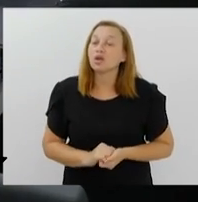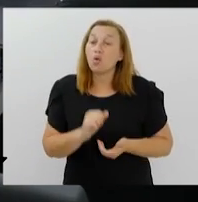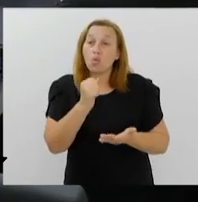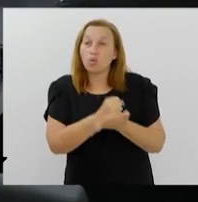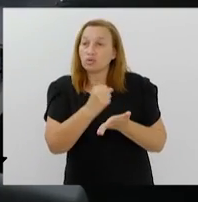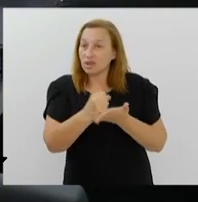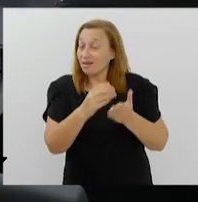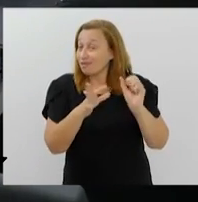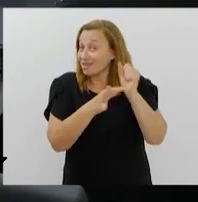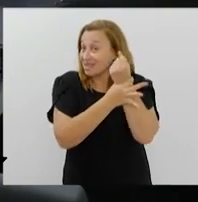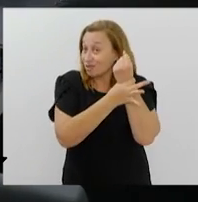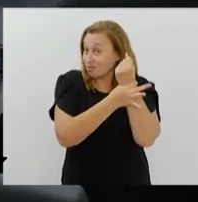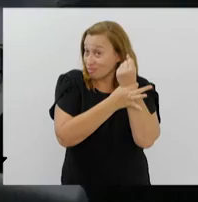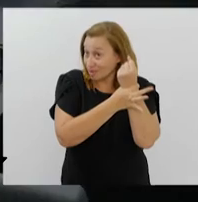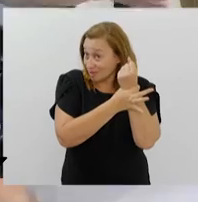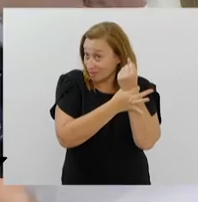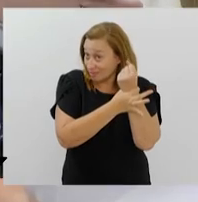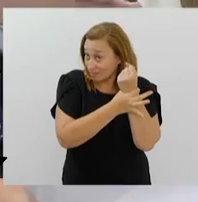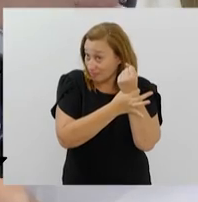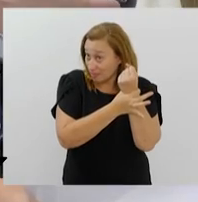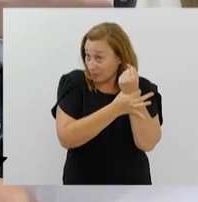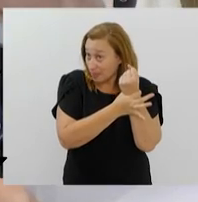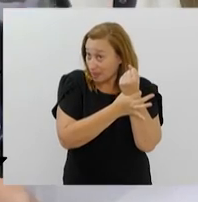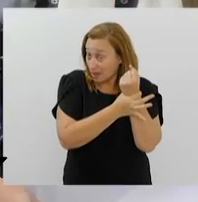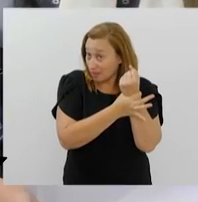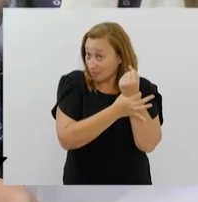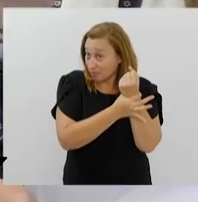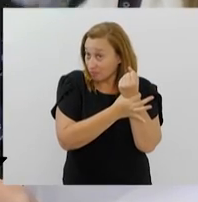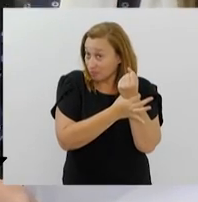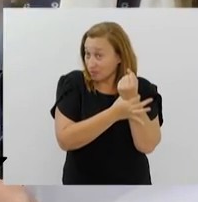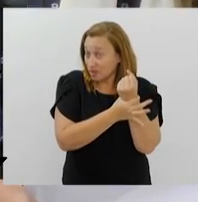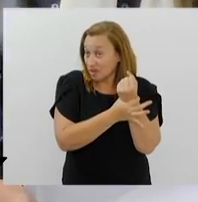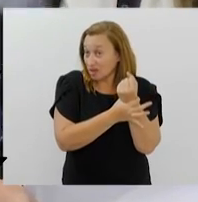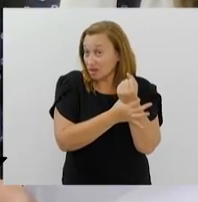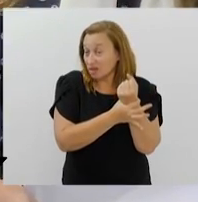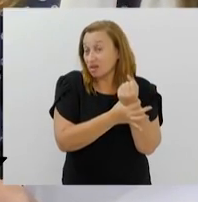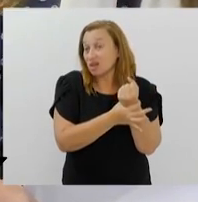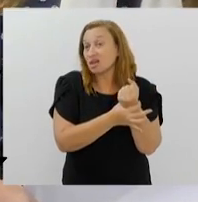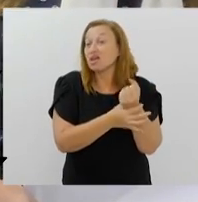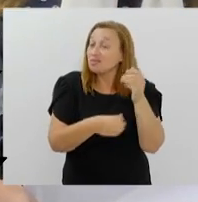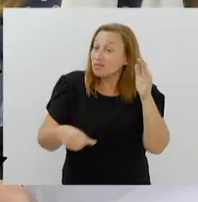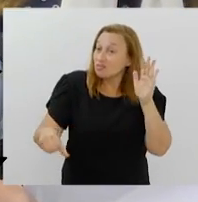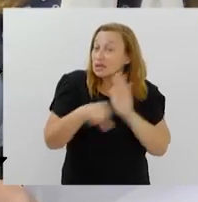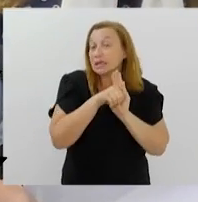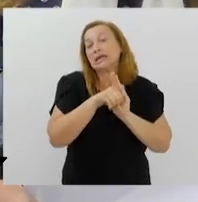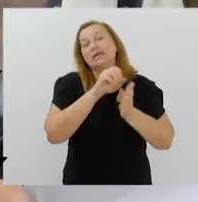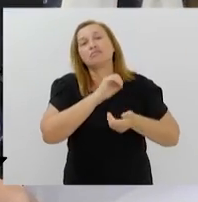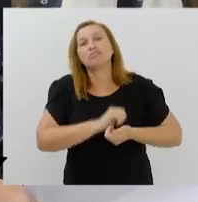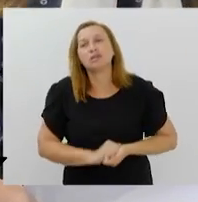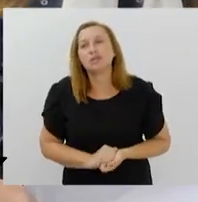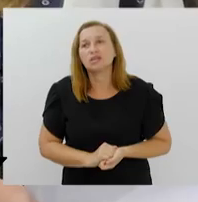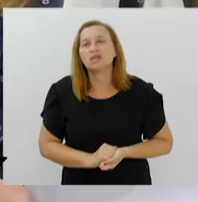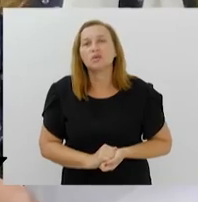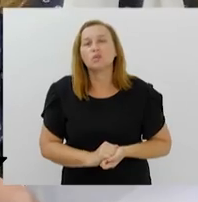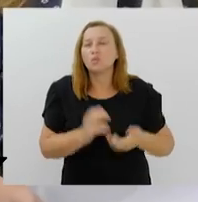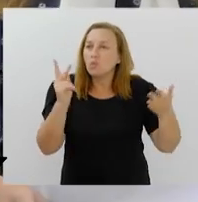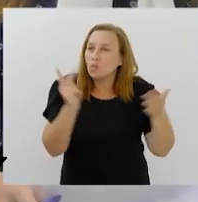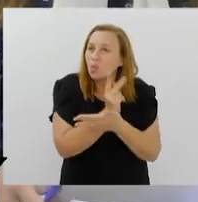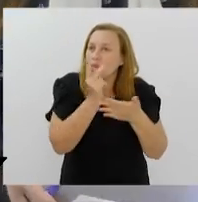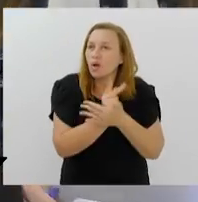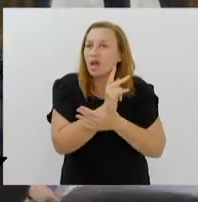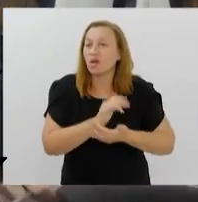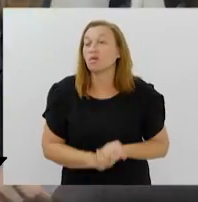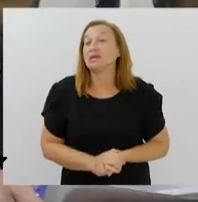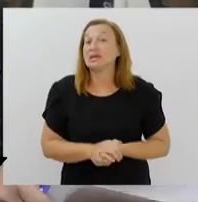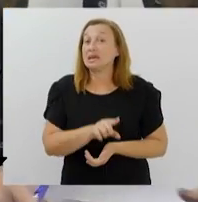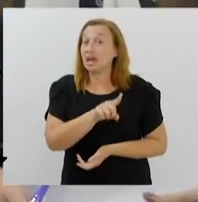contrato da da brecha contratual e cometem uma imoralidade uma desumanização E é